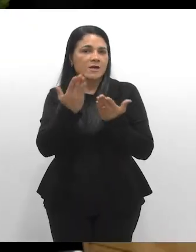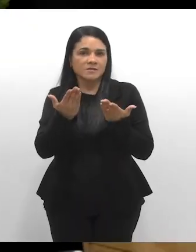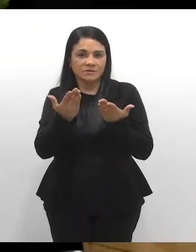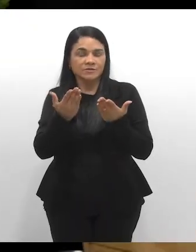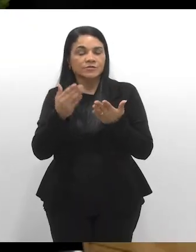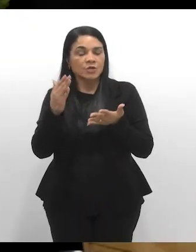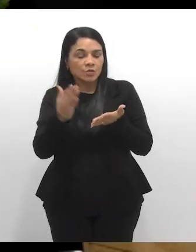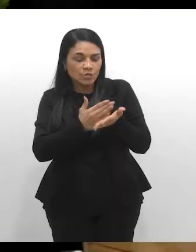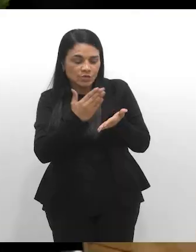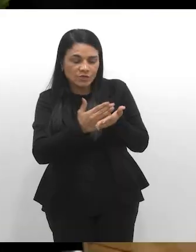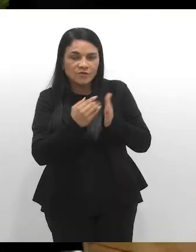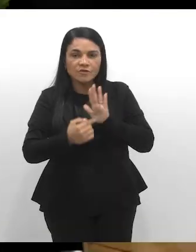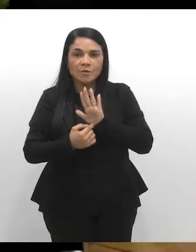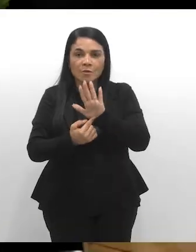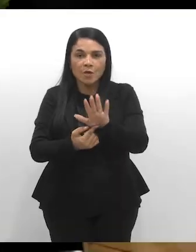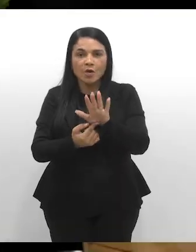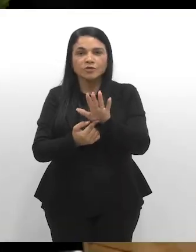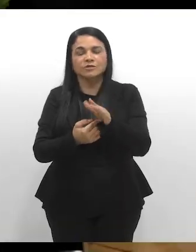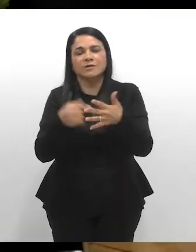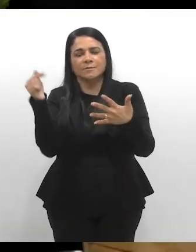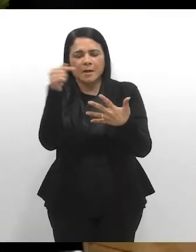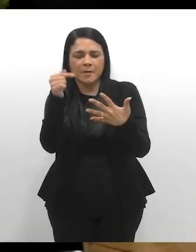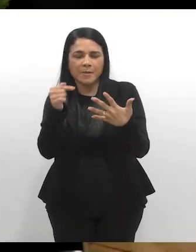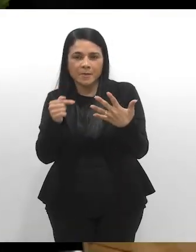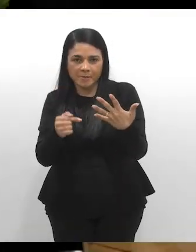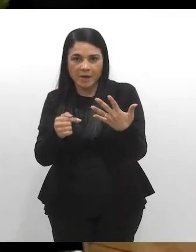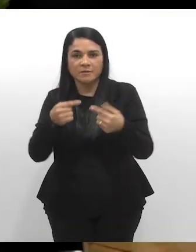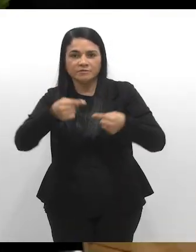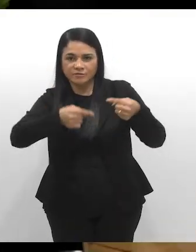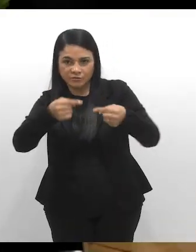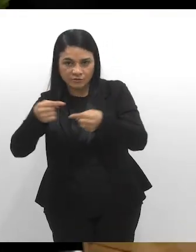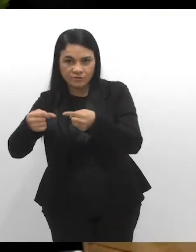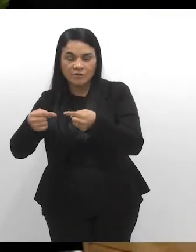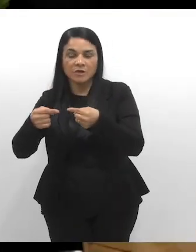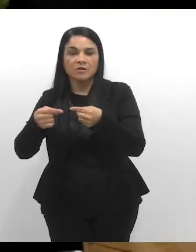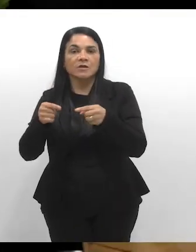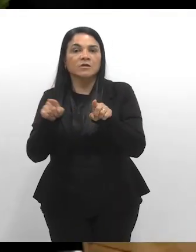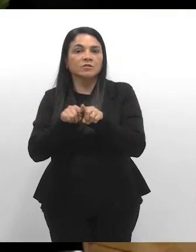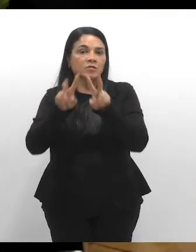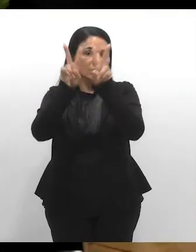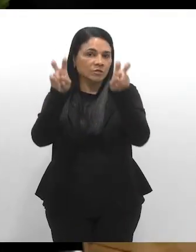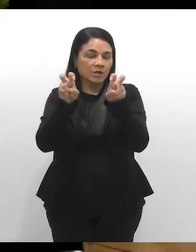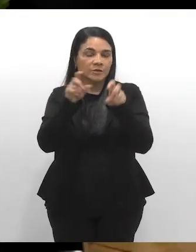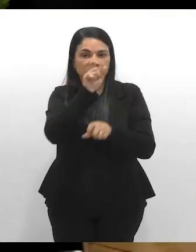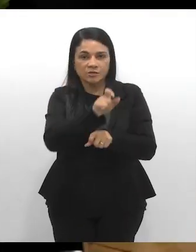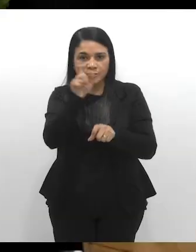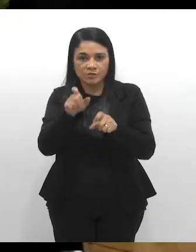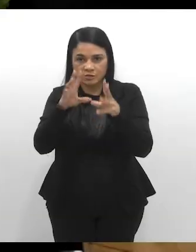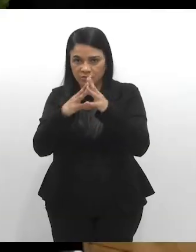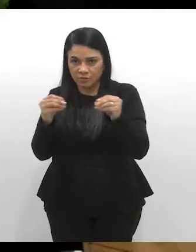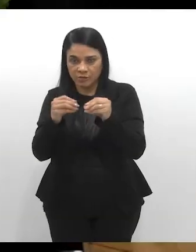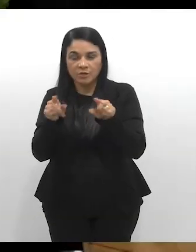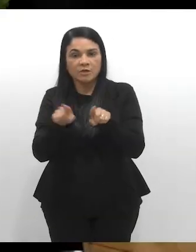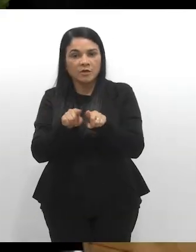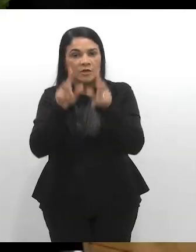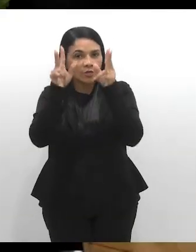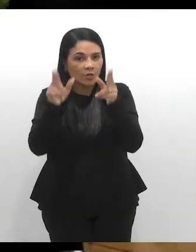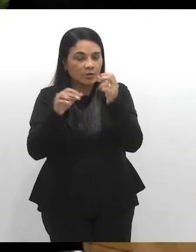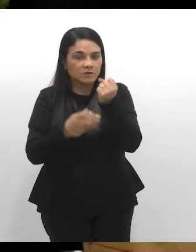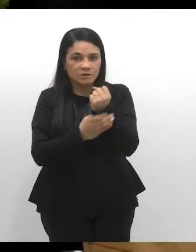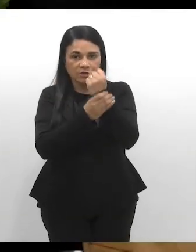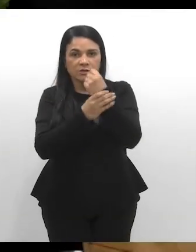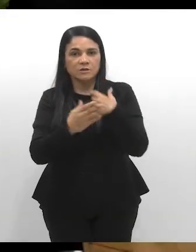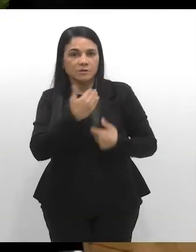mais do que isso, né? Então, esse livro tenta debater essas questões. E isso mostra como o tema do desaparecimento forçado, assim como